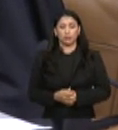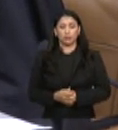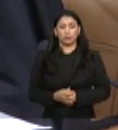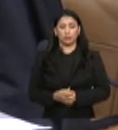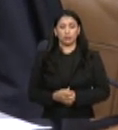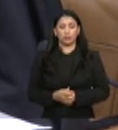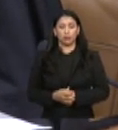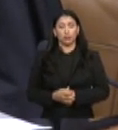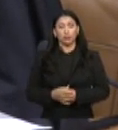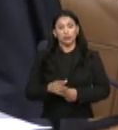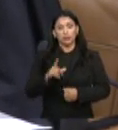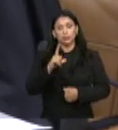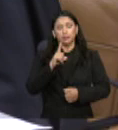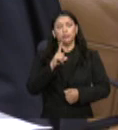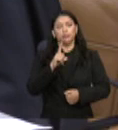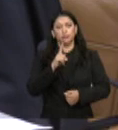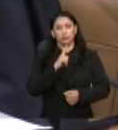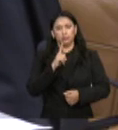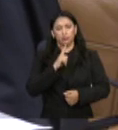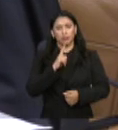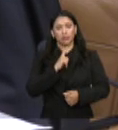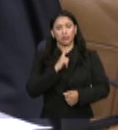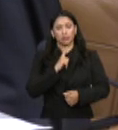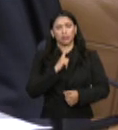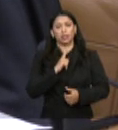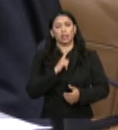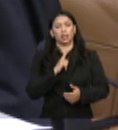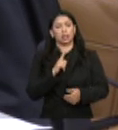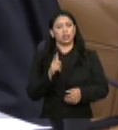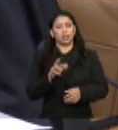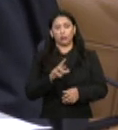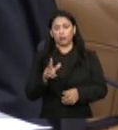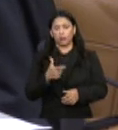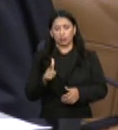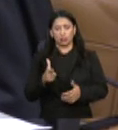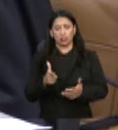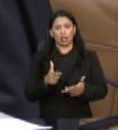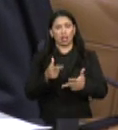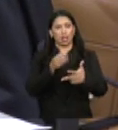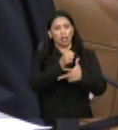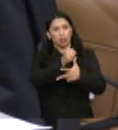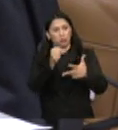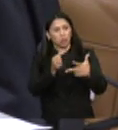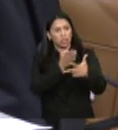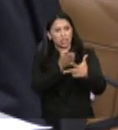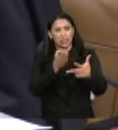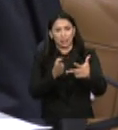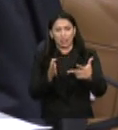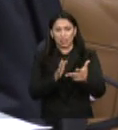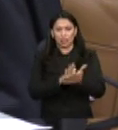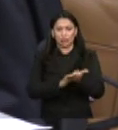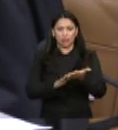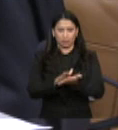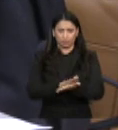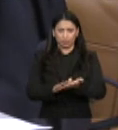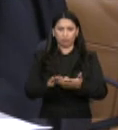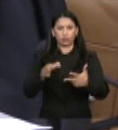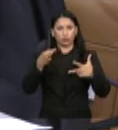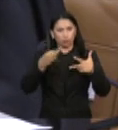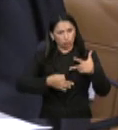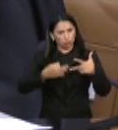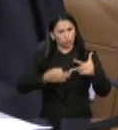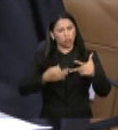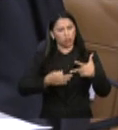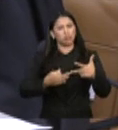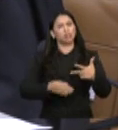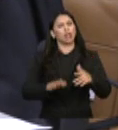autocracia de ruindo a separação de poderes e despojando judiciário de sua